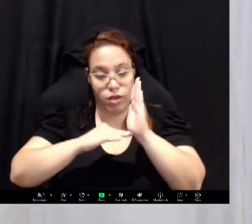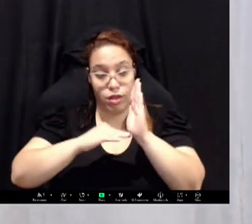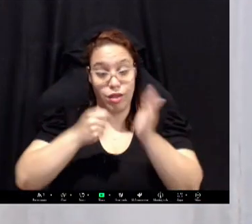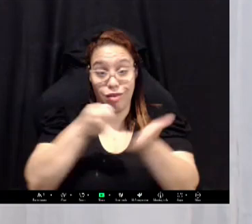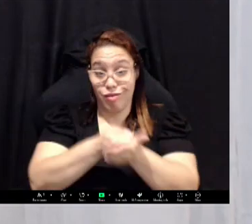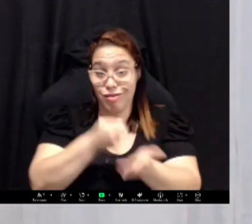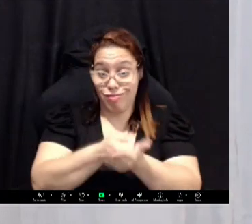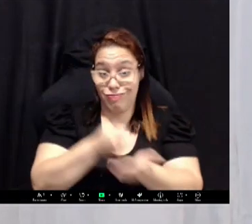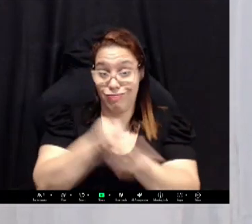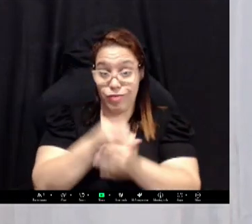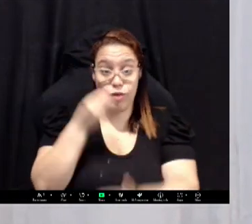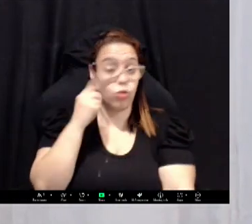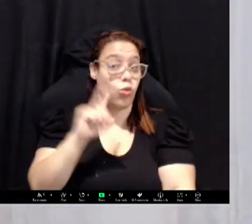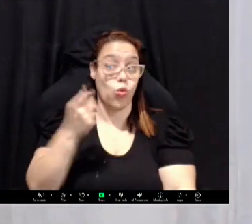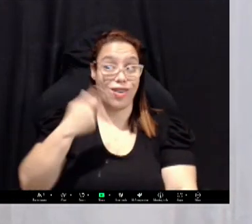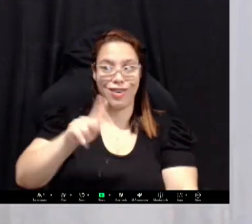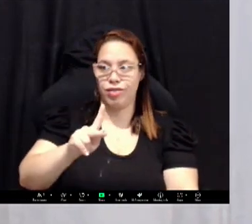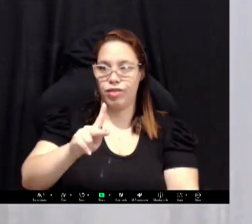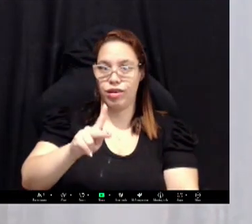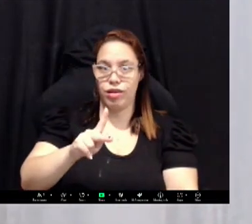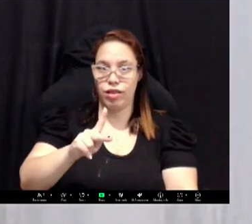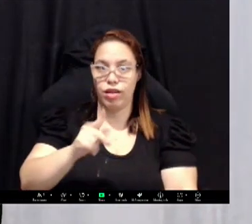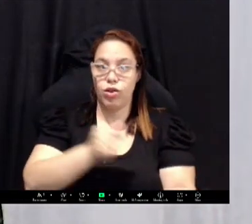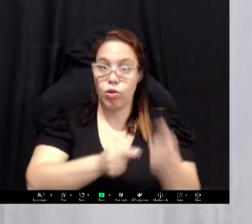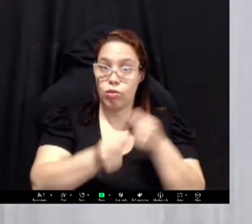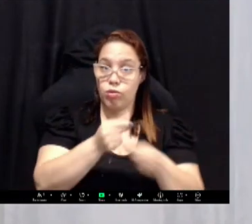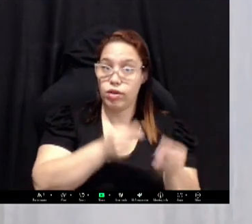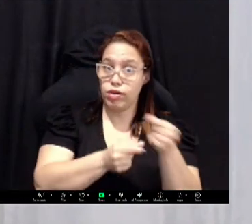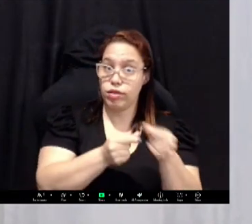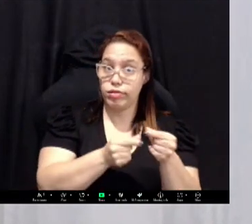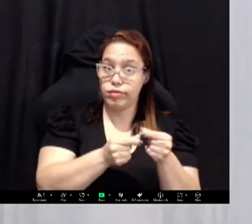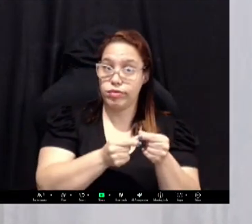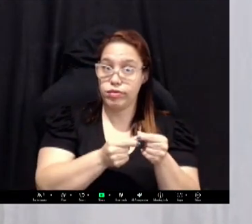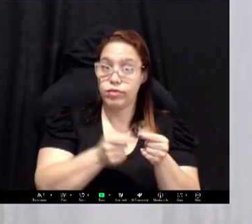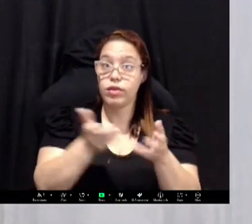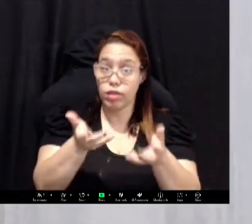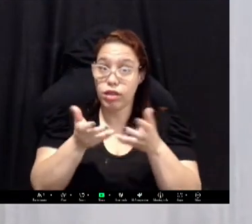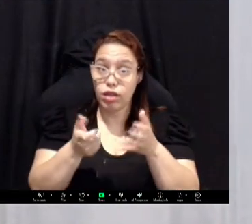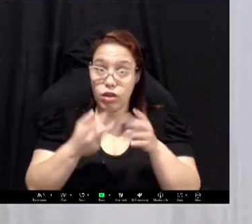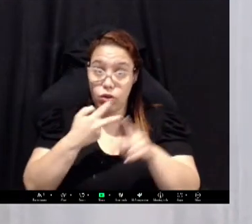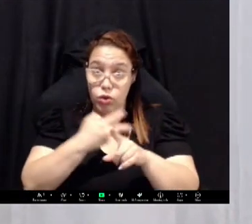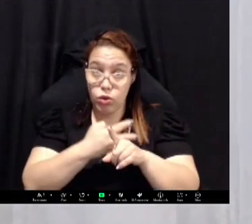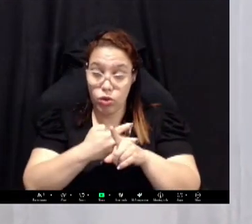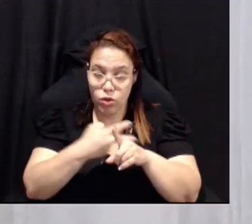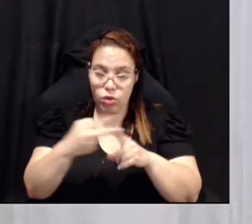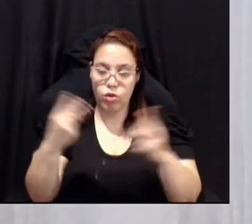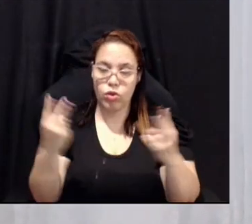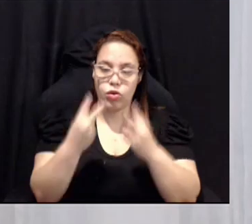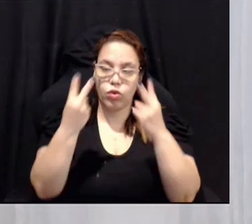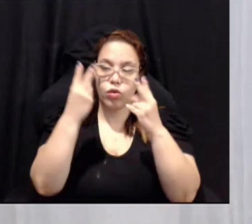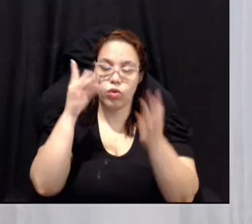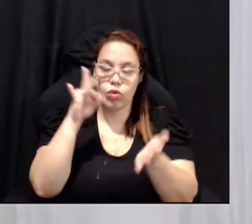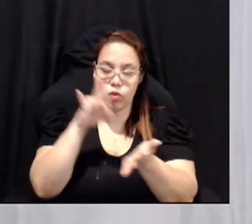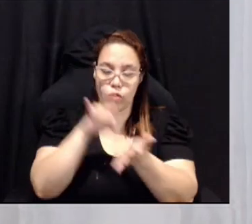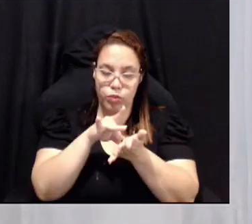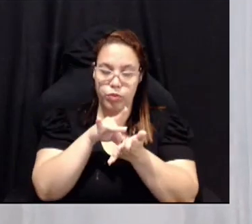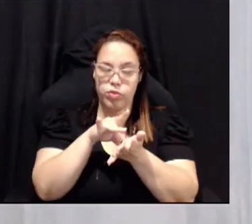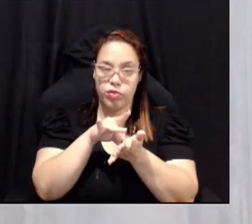não é seu, é do mercado financeiro. E aí, se você ganhar de fato, você